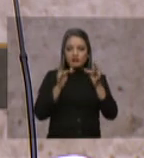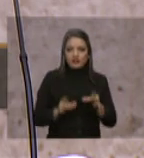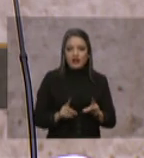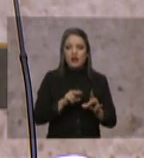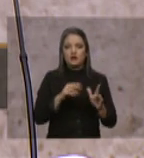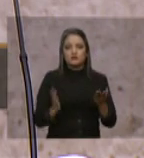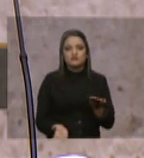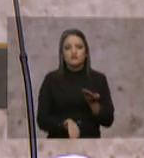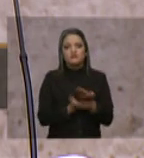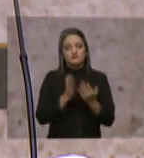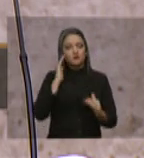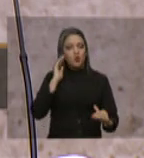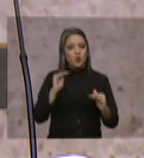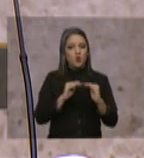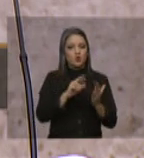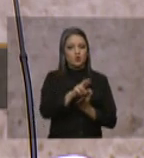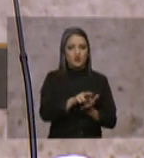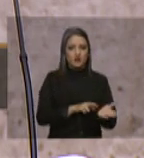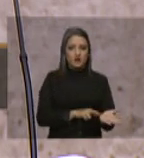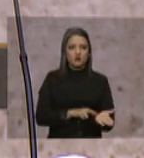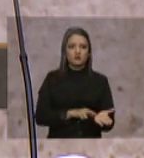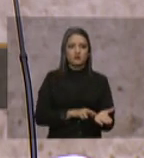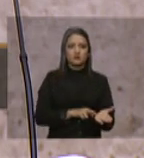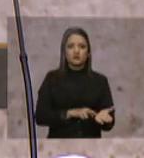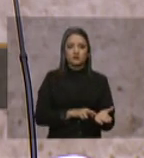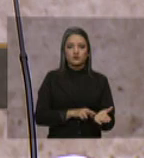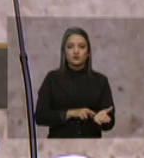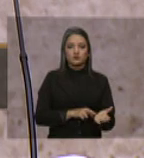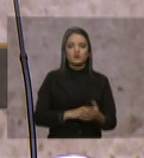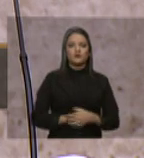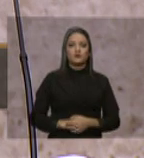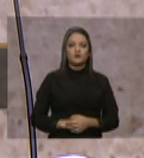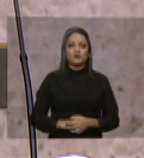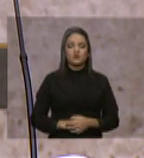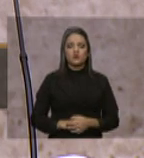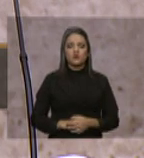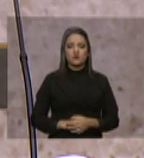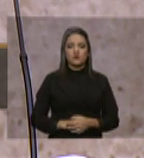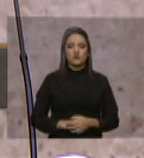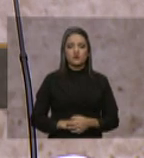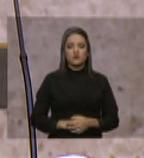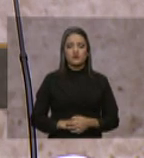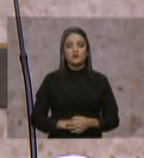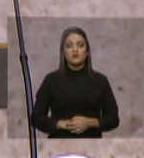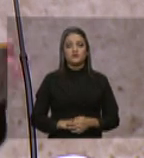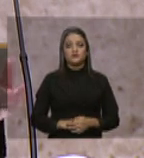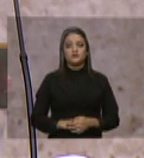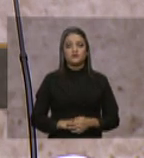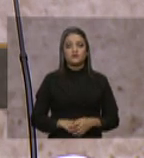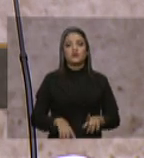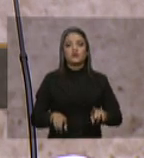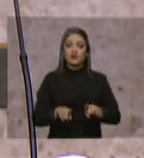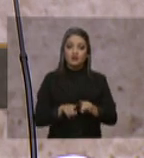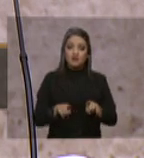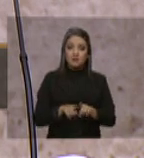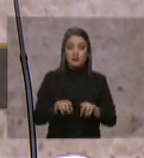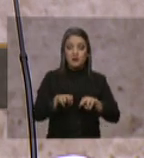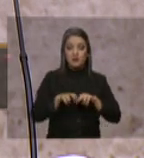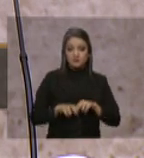acompanhando o voto do relator e agora inclusive com essa com esse reforço na linha